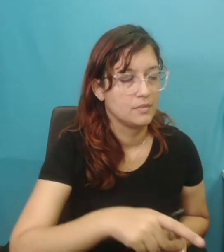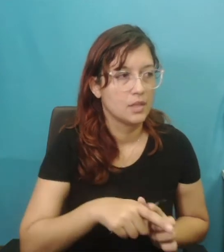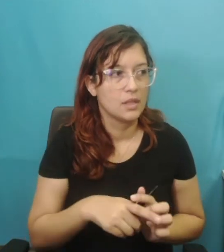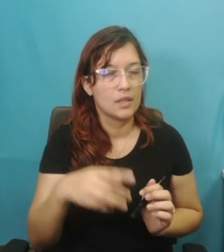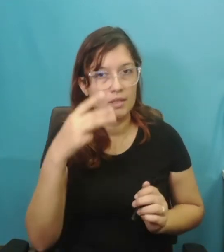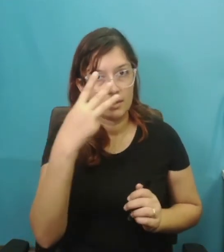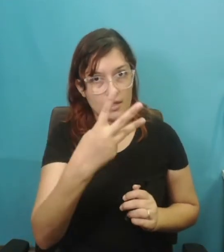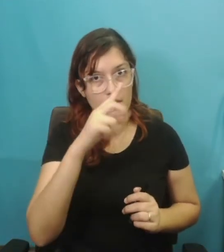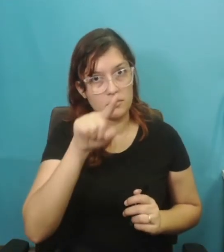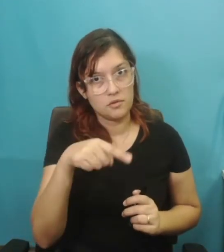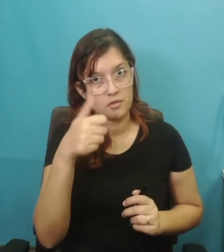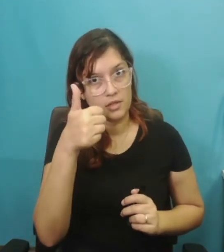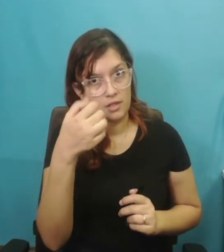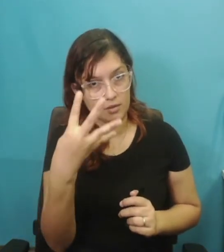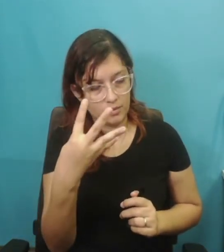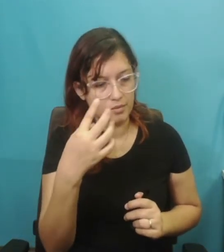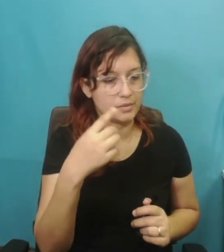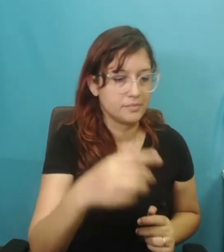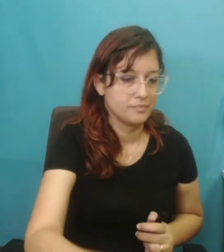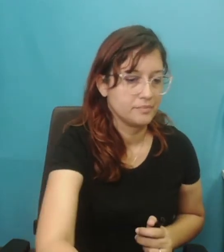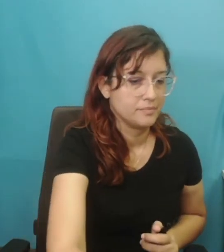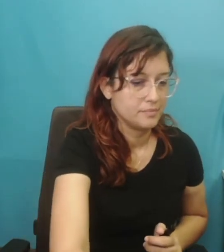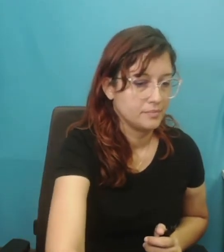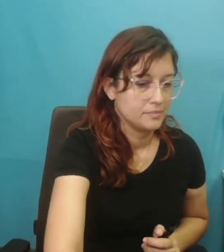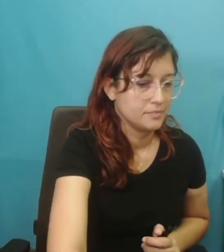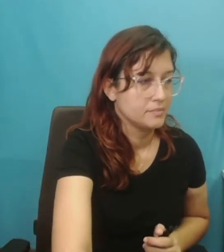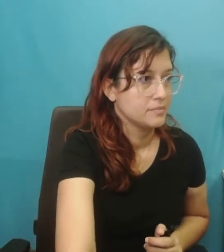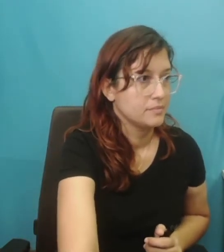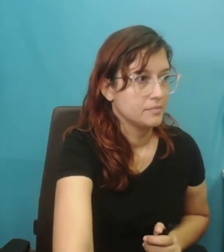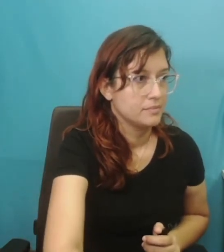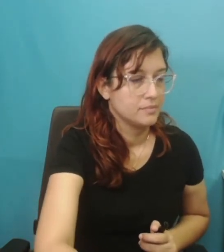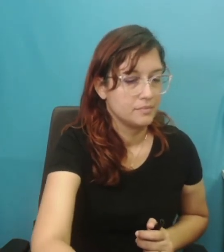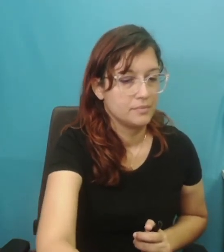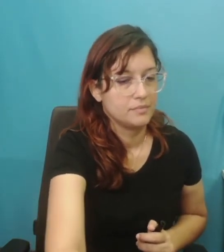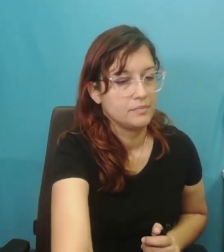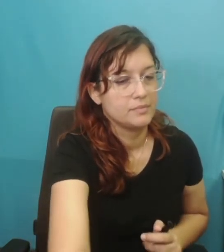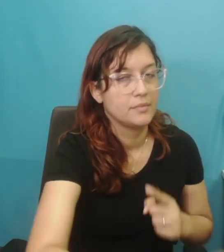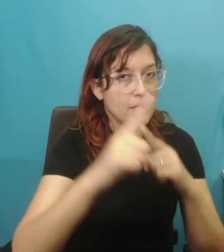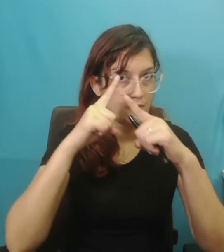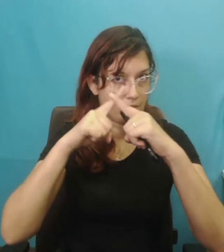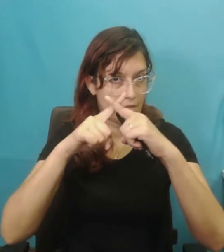2 vezes 3,14